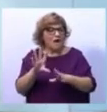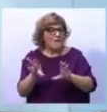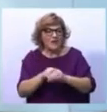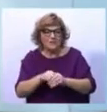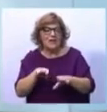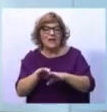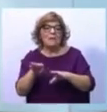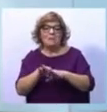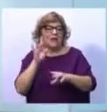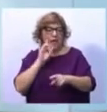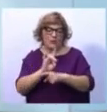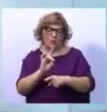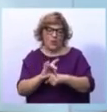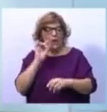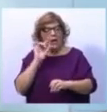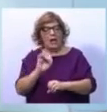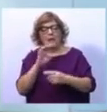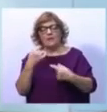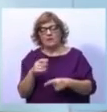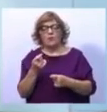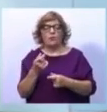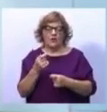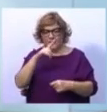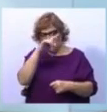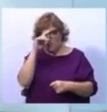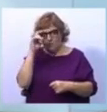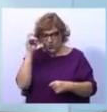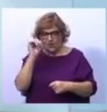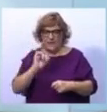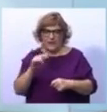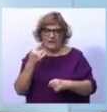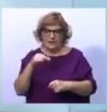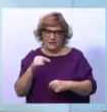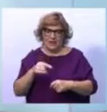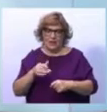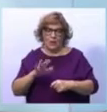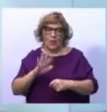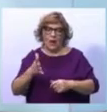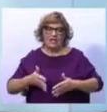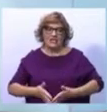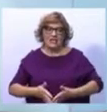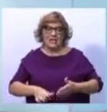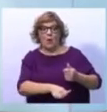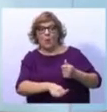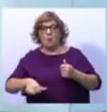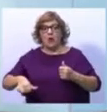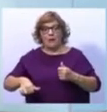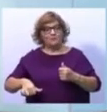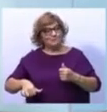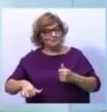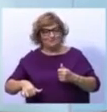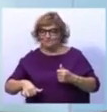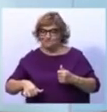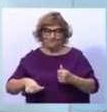parte da prática, claro, comum. Claro está que tivemos um bocadinho de dificuldade relativamente àqueles partos por cesariana, e